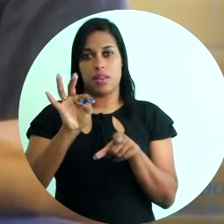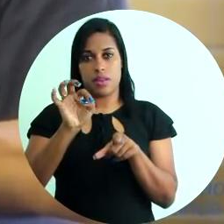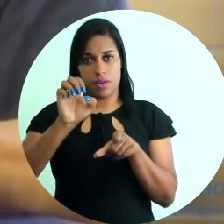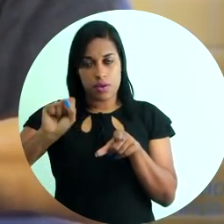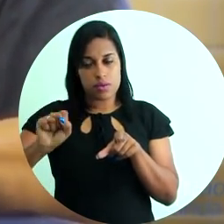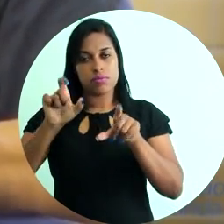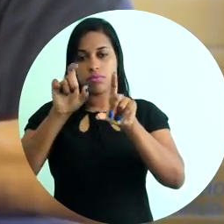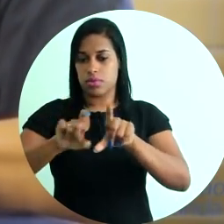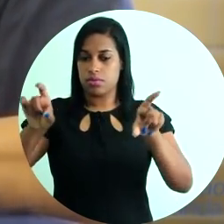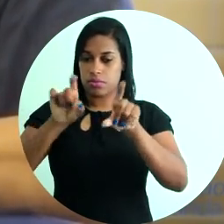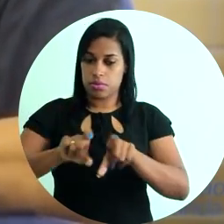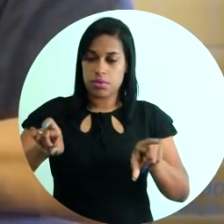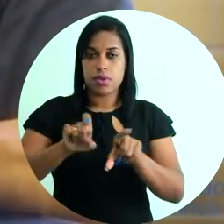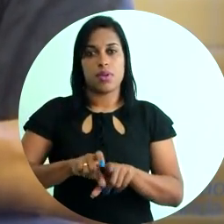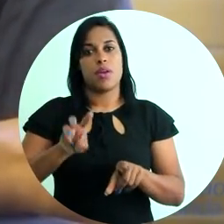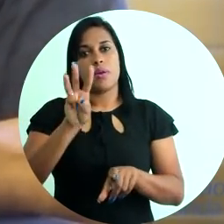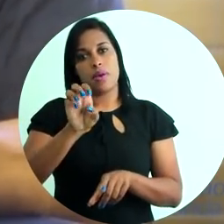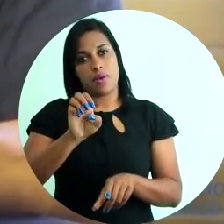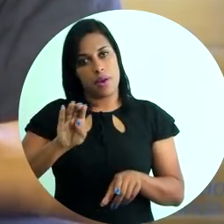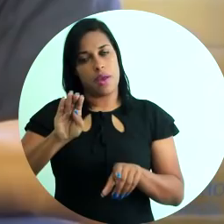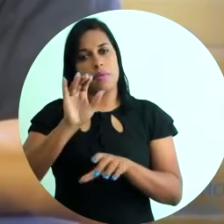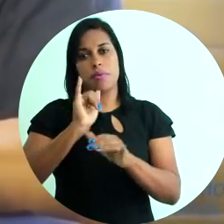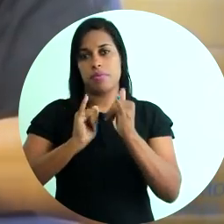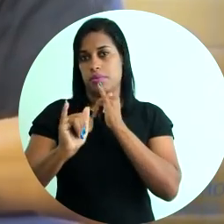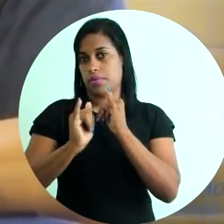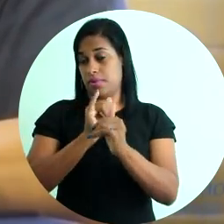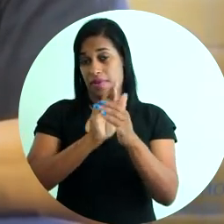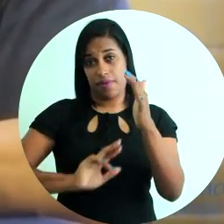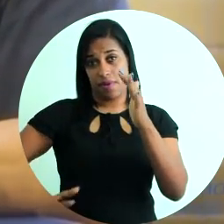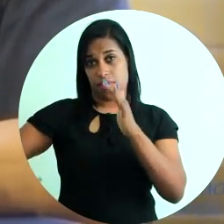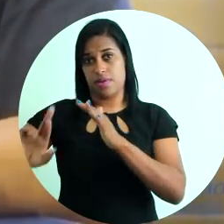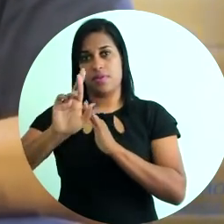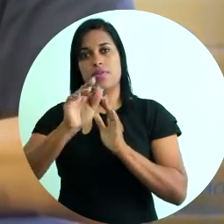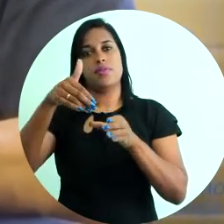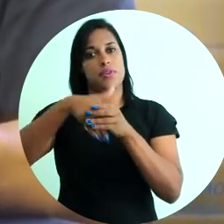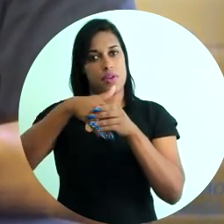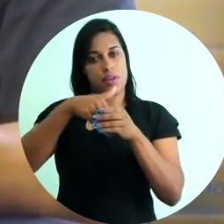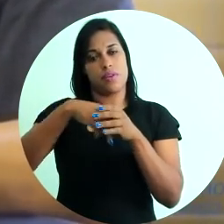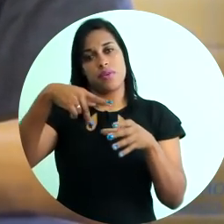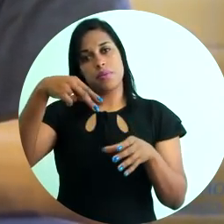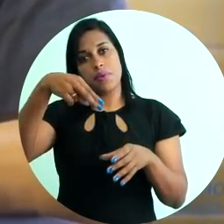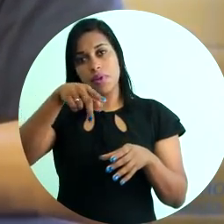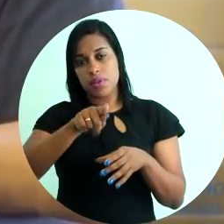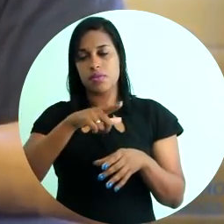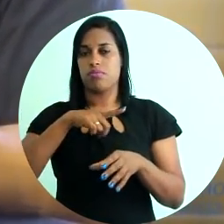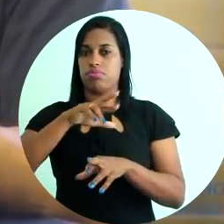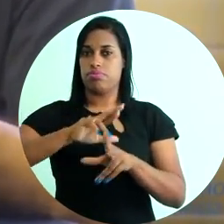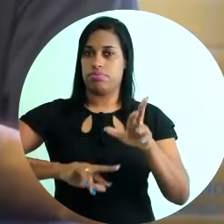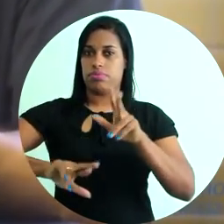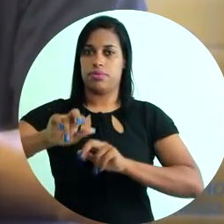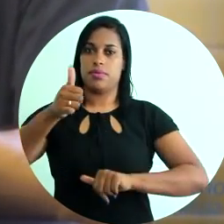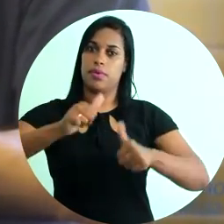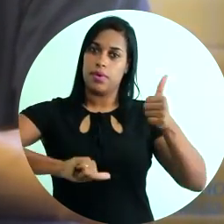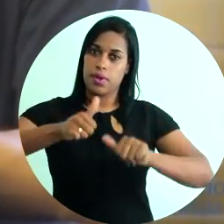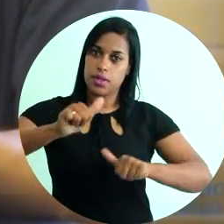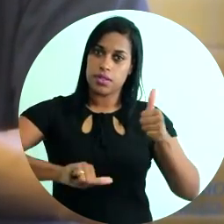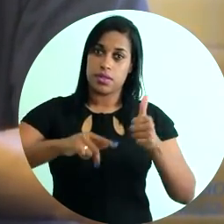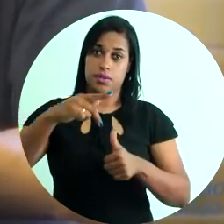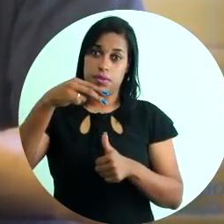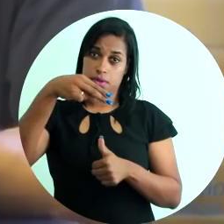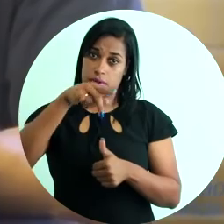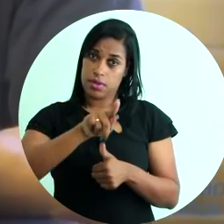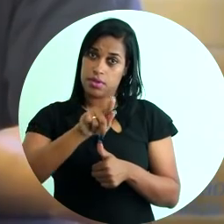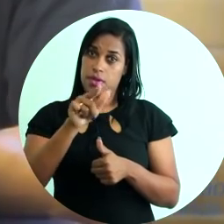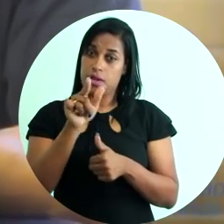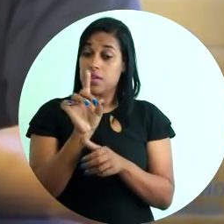layouts para interfaces na web. Ou seja, nos arquivos PNG você tem todas essas qualidades. Só que os arquivos PNG